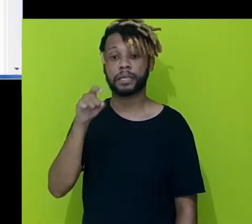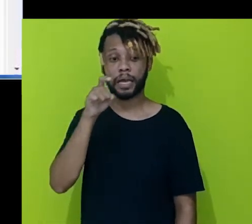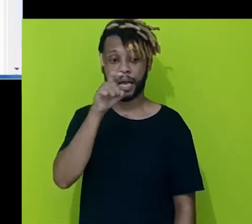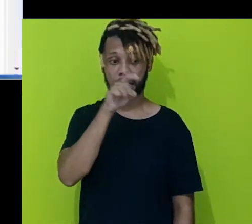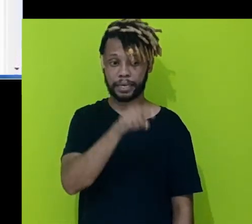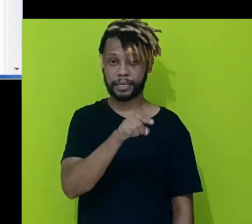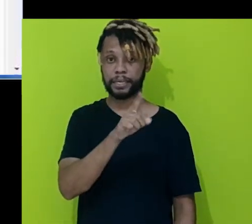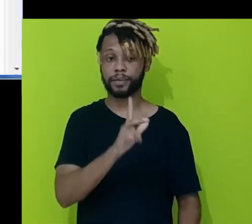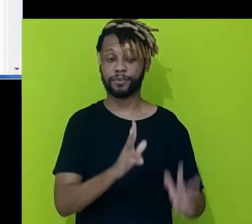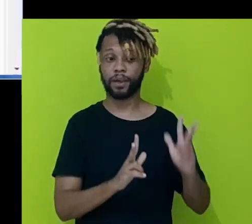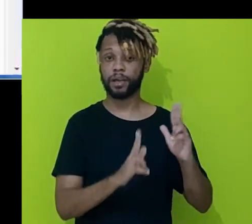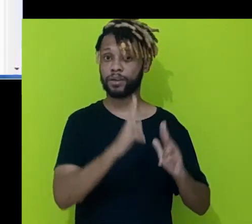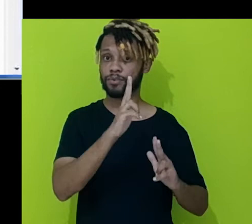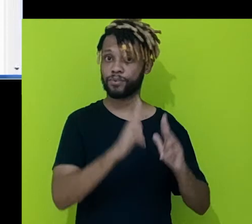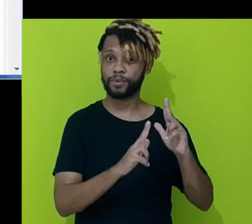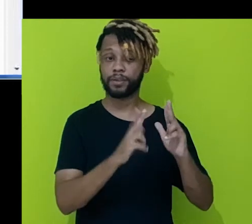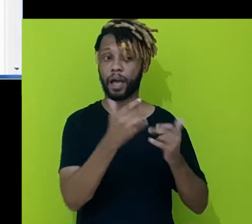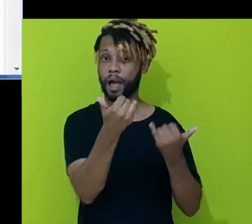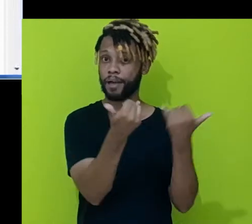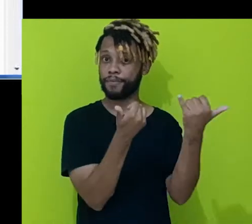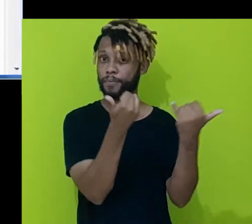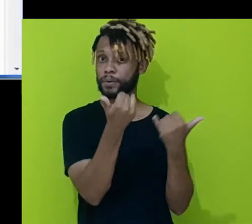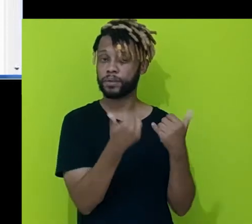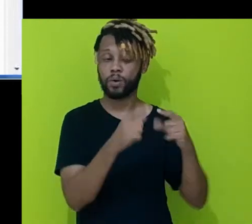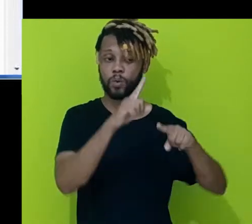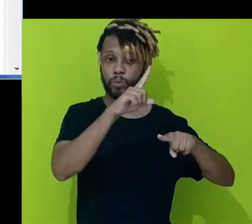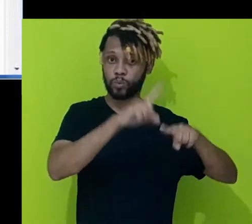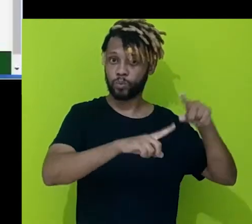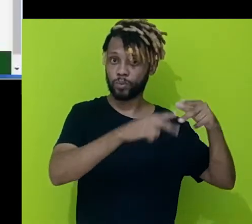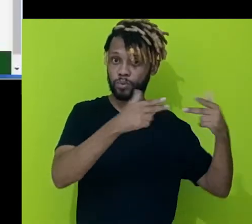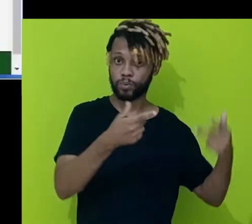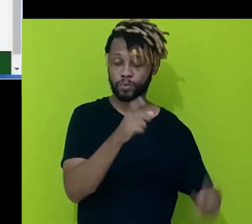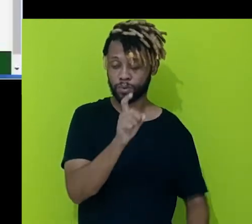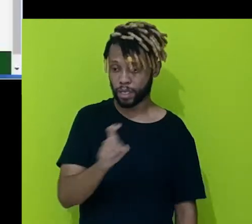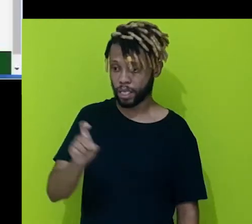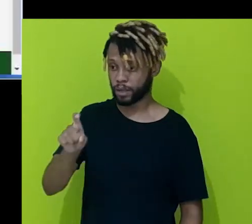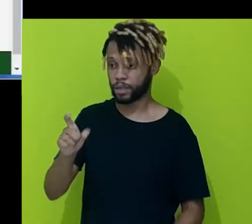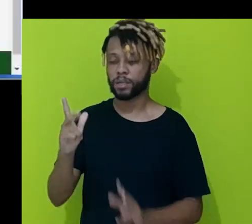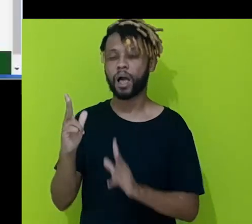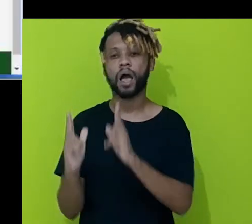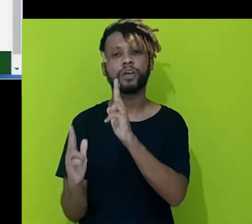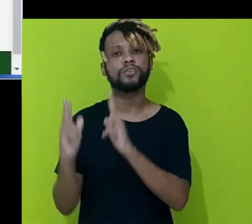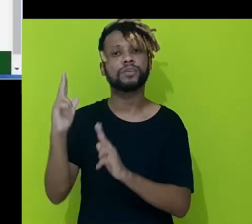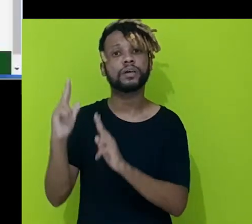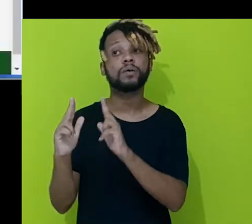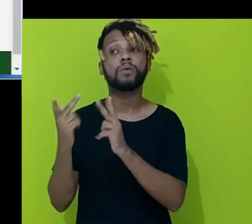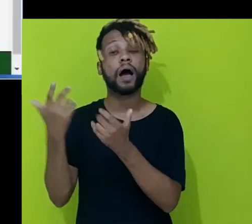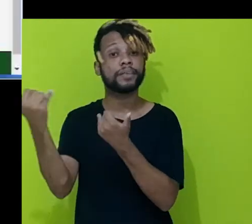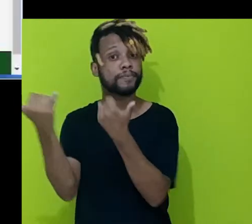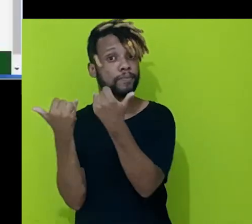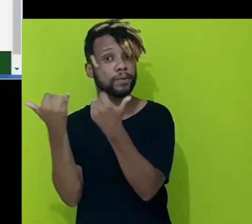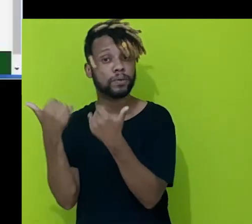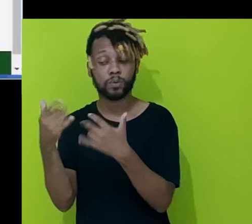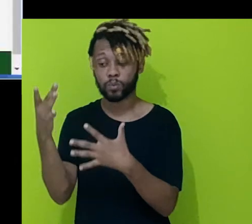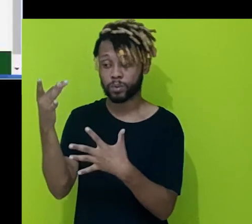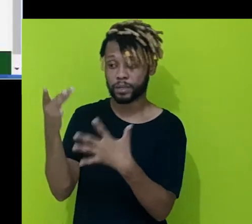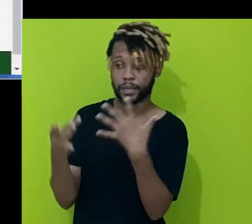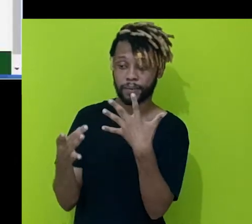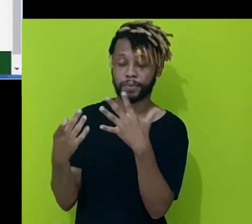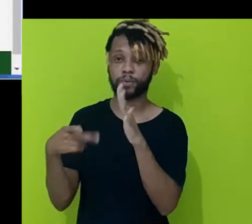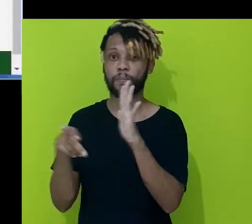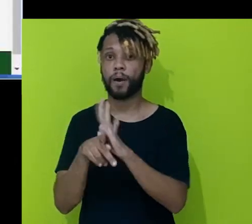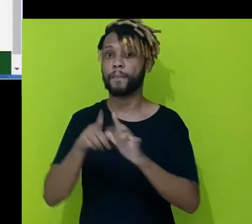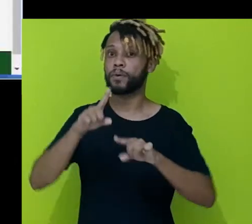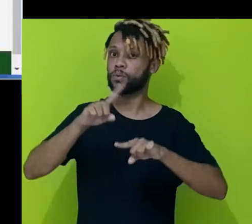produto, aqui nós editamos o detalhamento do produto, tá, gente? Bom, feito